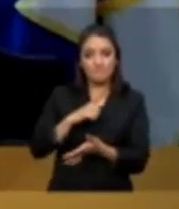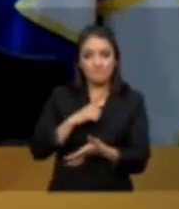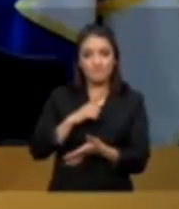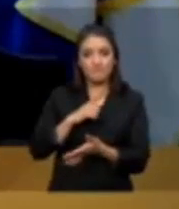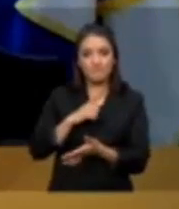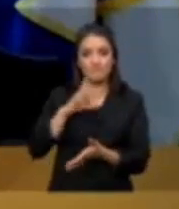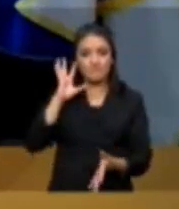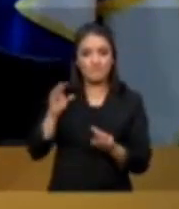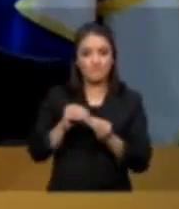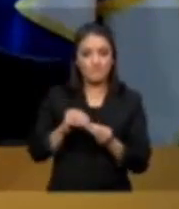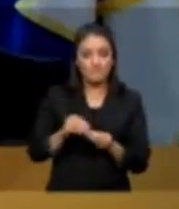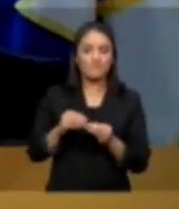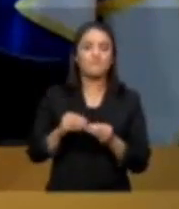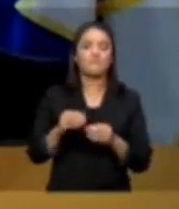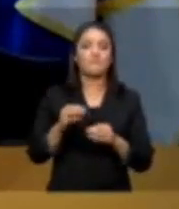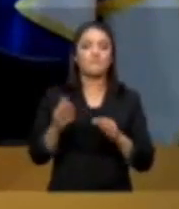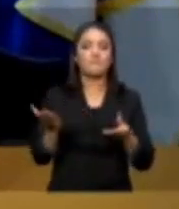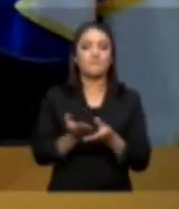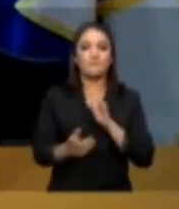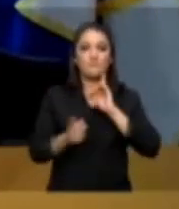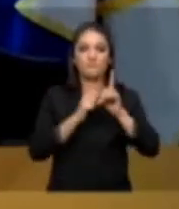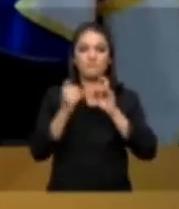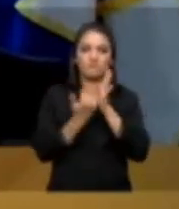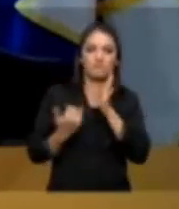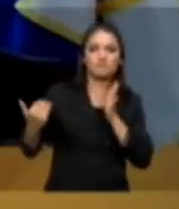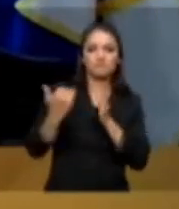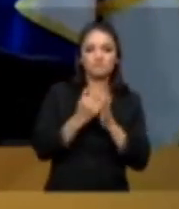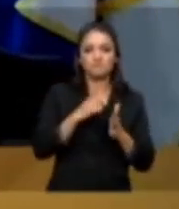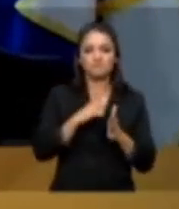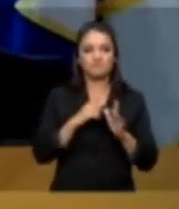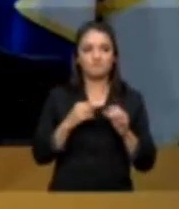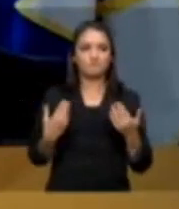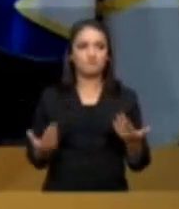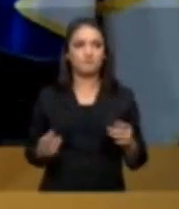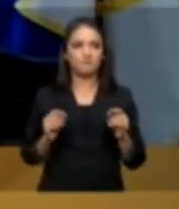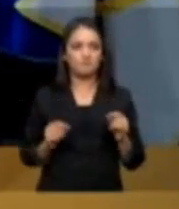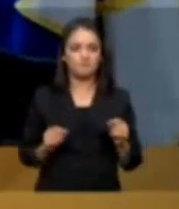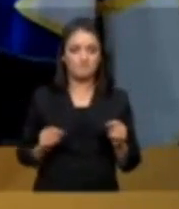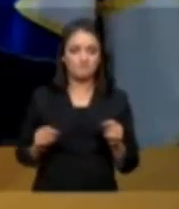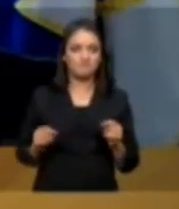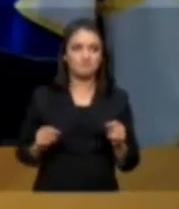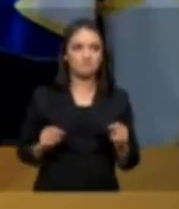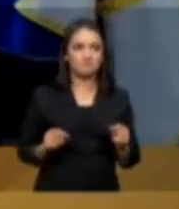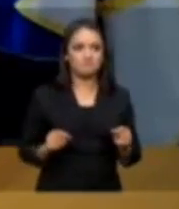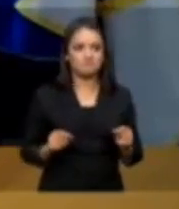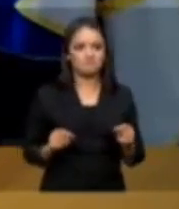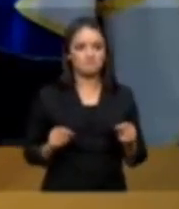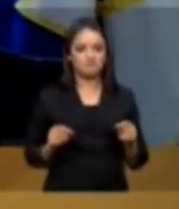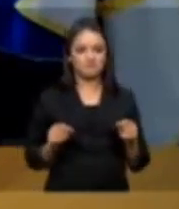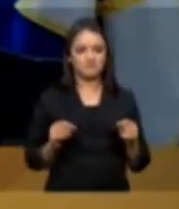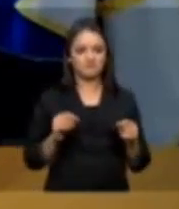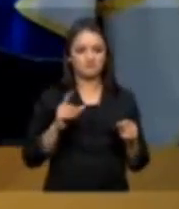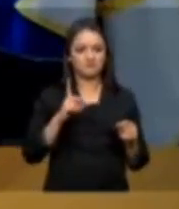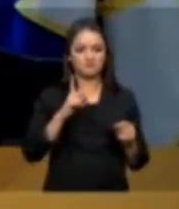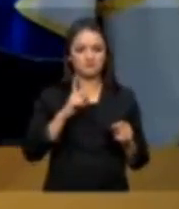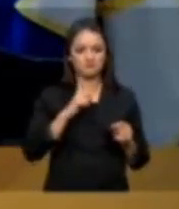conclusão do processo administrativo demarcatório. Porque o desfecho da causa exige